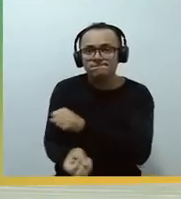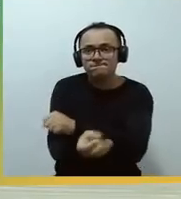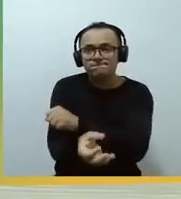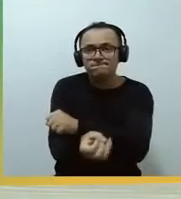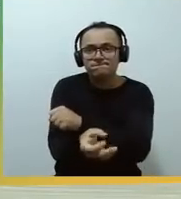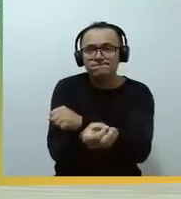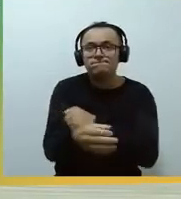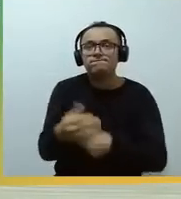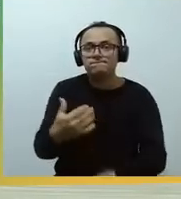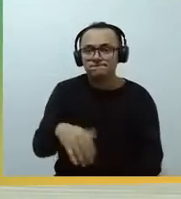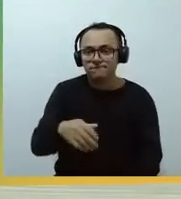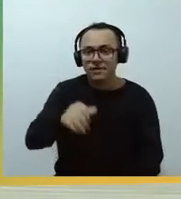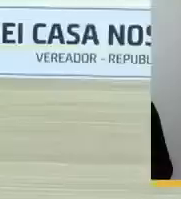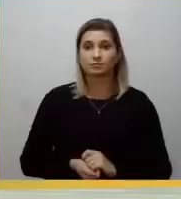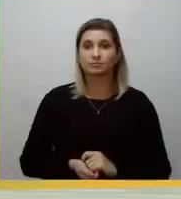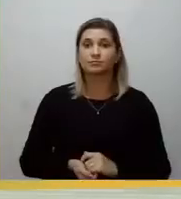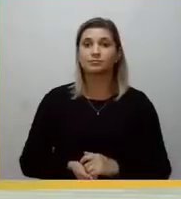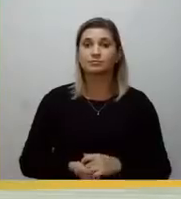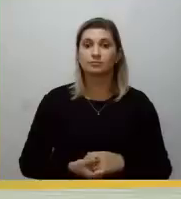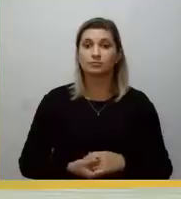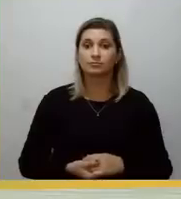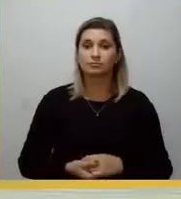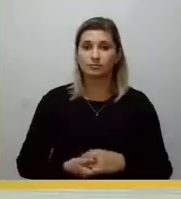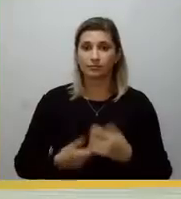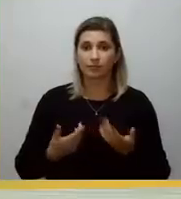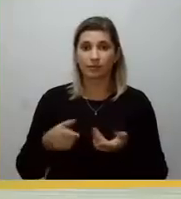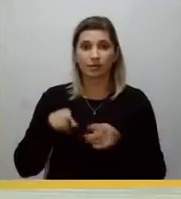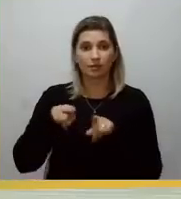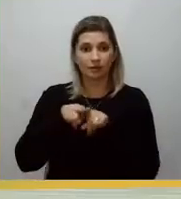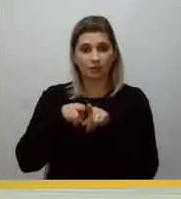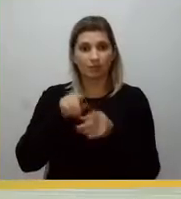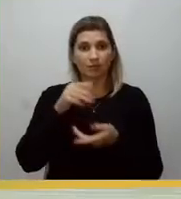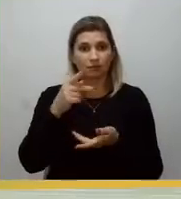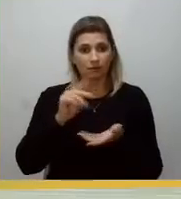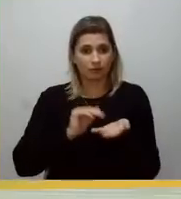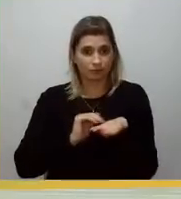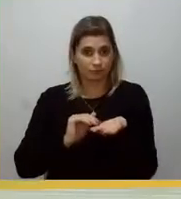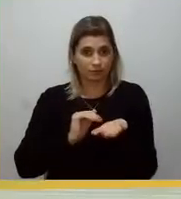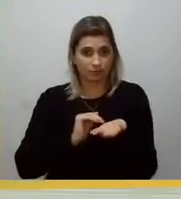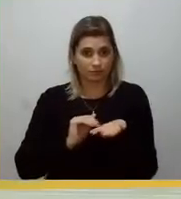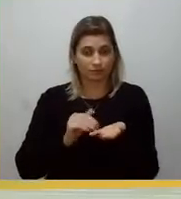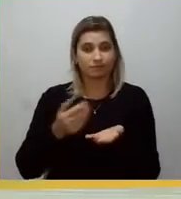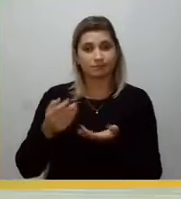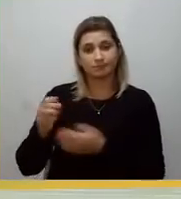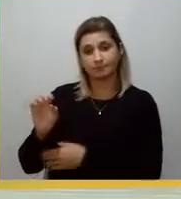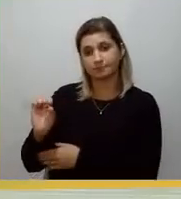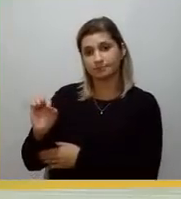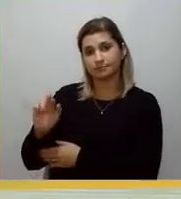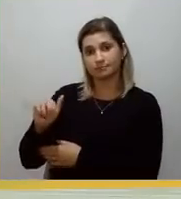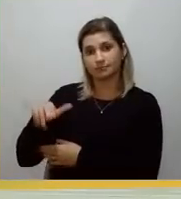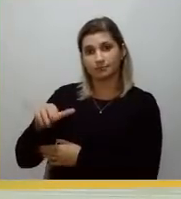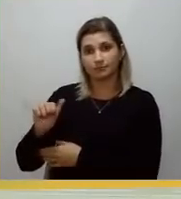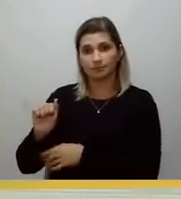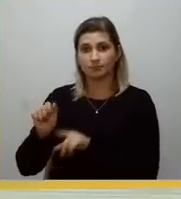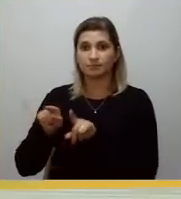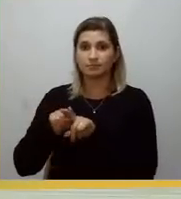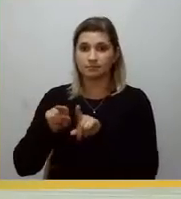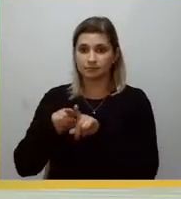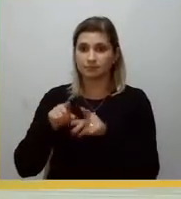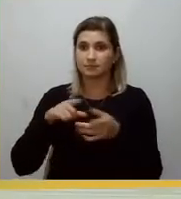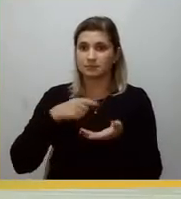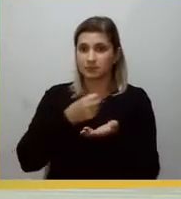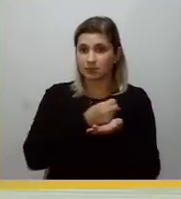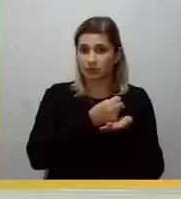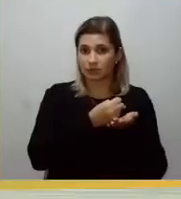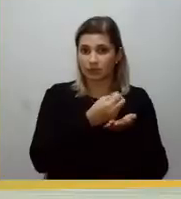ele é conhecido, ele também foi seu secretário. E a Serrana também teve contratos durante o período, que iniciou esse contrato em 2002 e depois teve